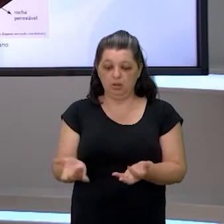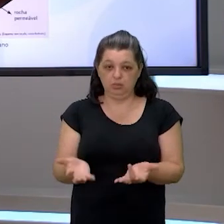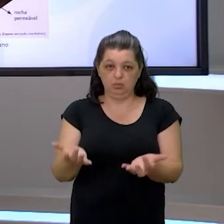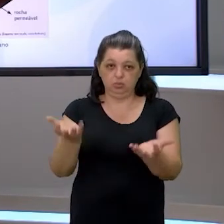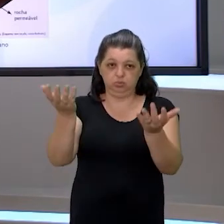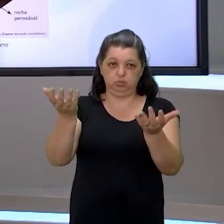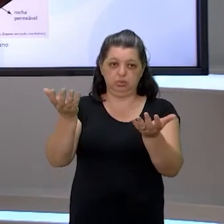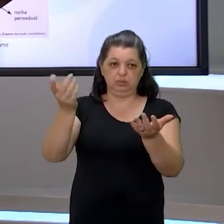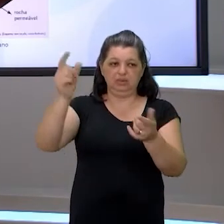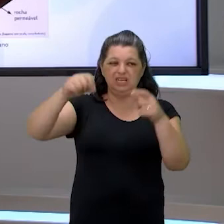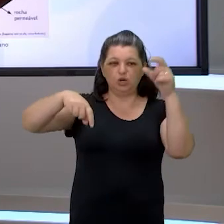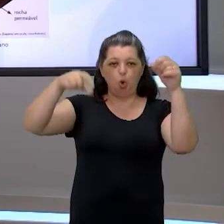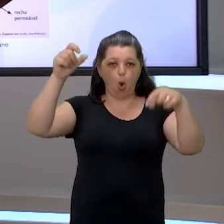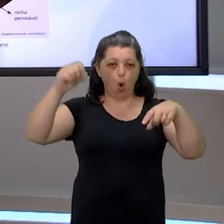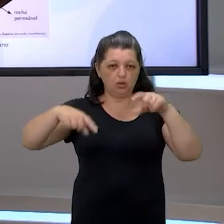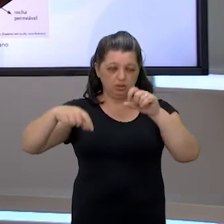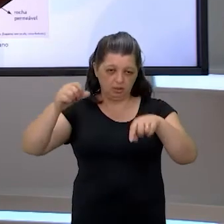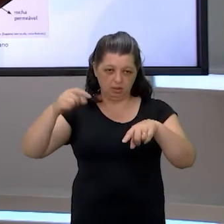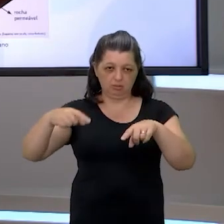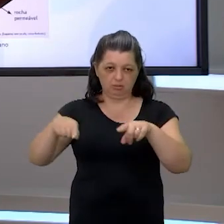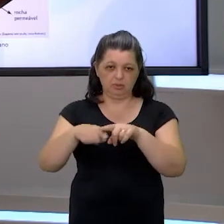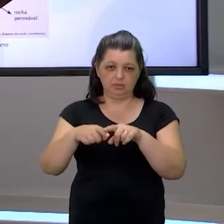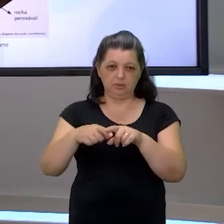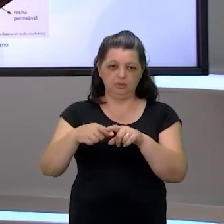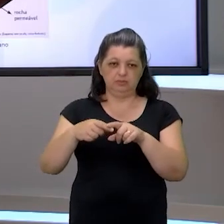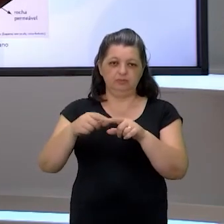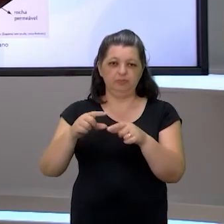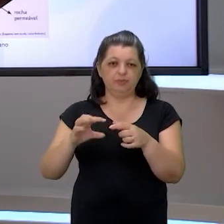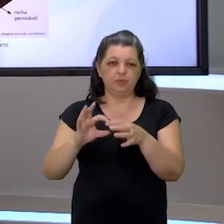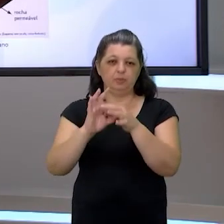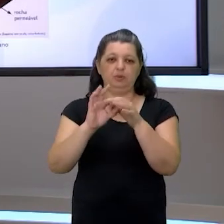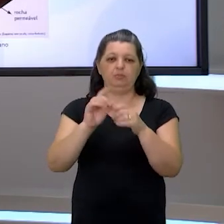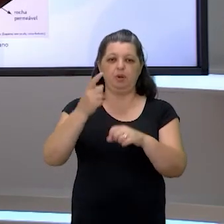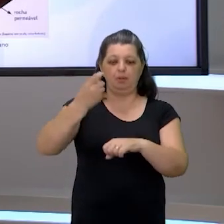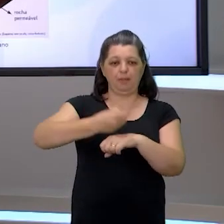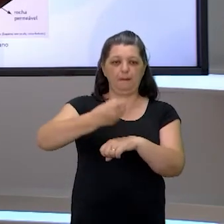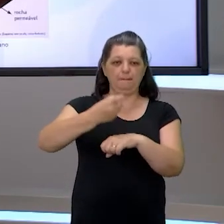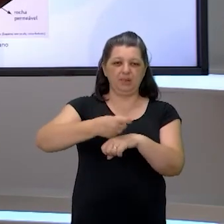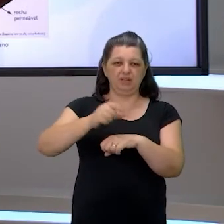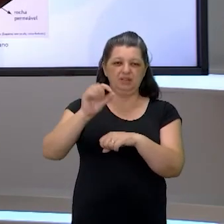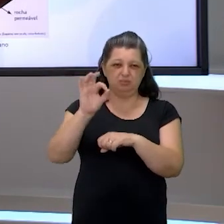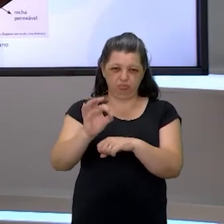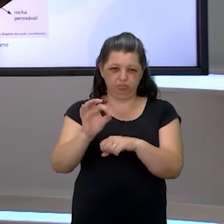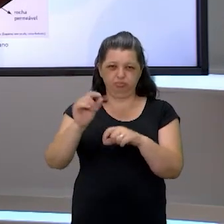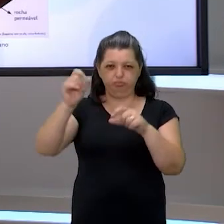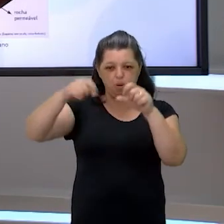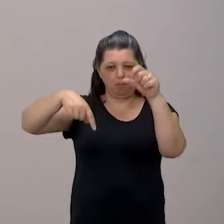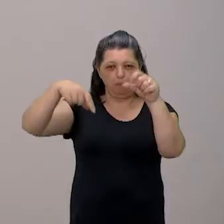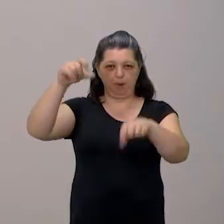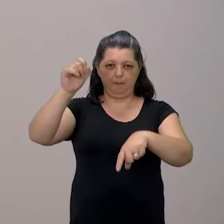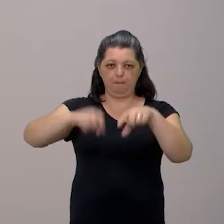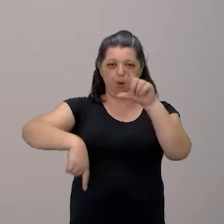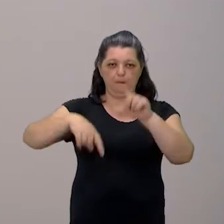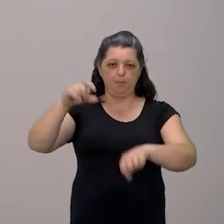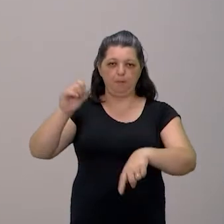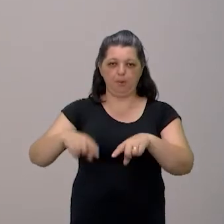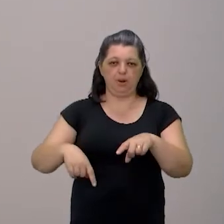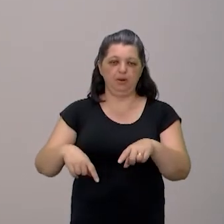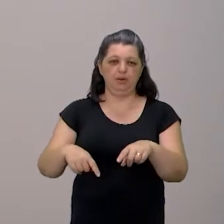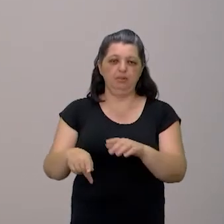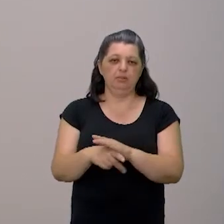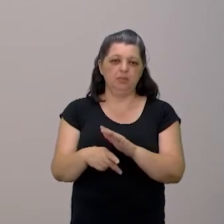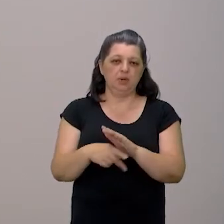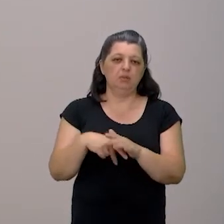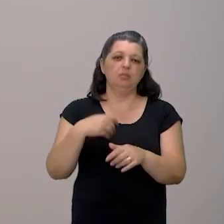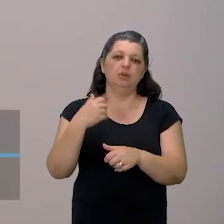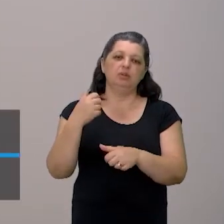as gotículas, essas gotículas elas se unem e formam, na verdade, pedrinhas de gelo, né? Acontece um fenômeno de solidificação, né,